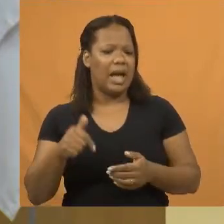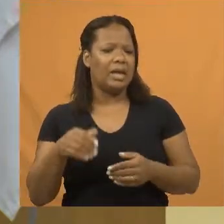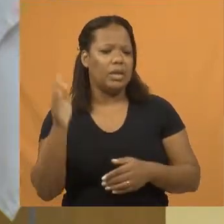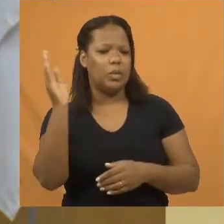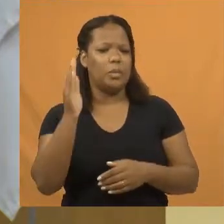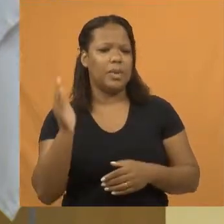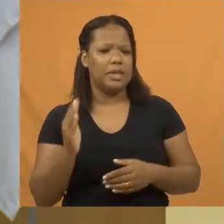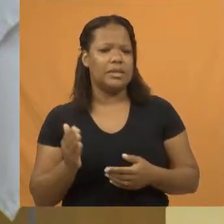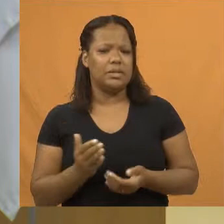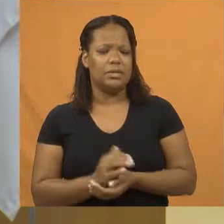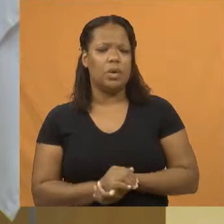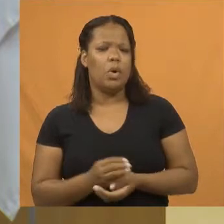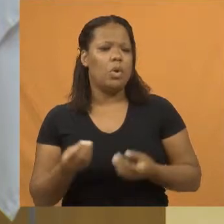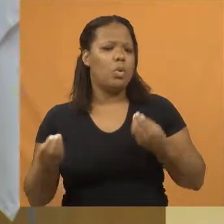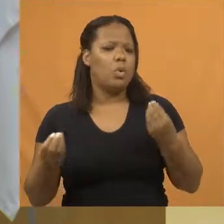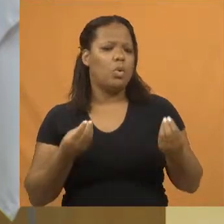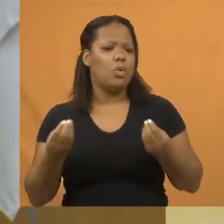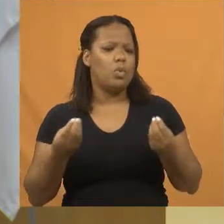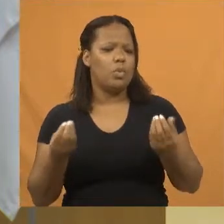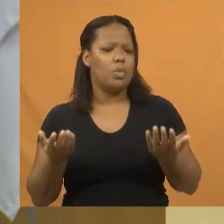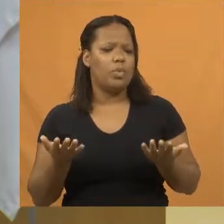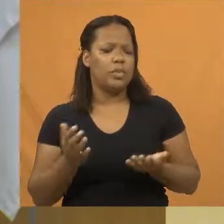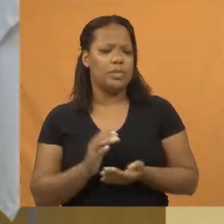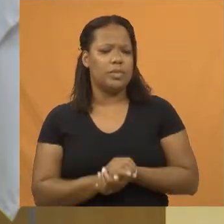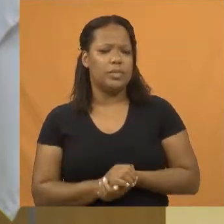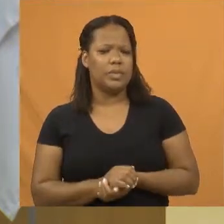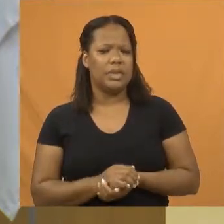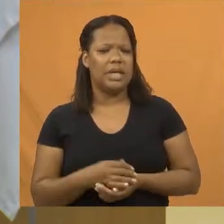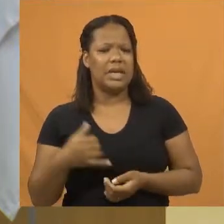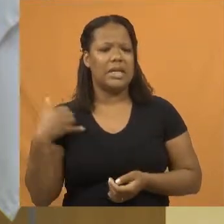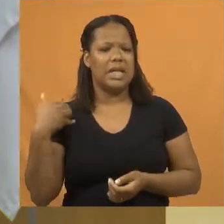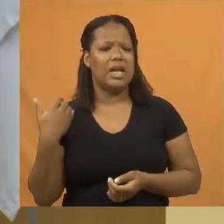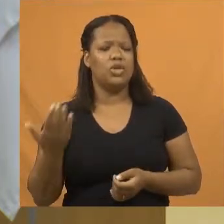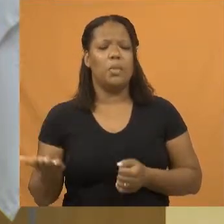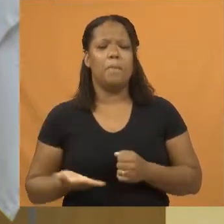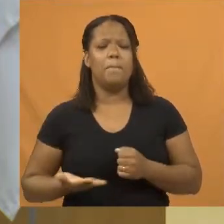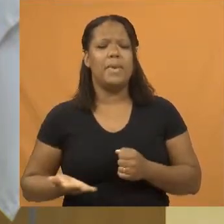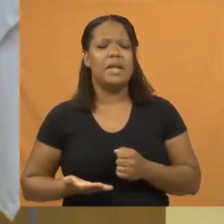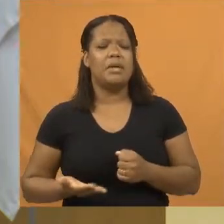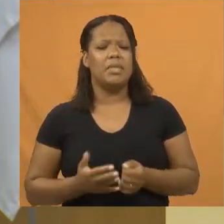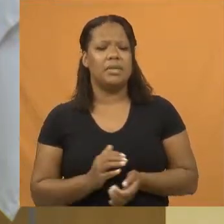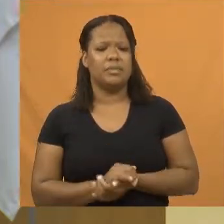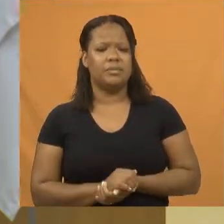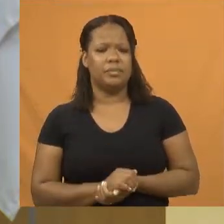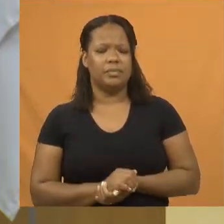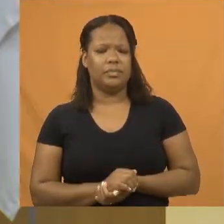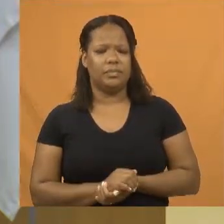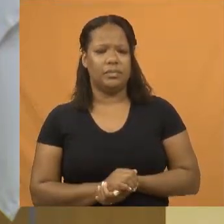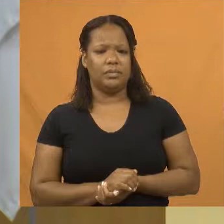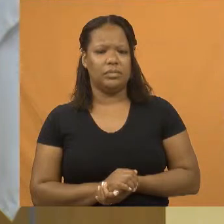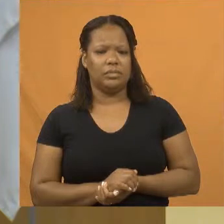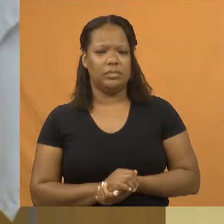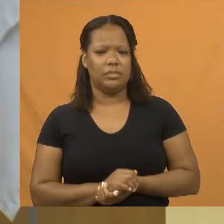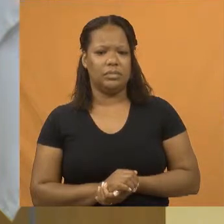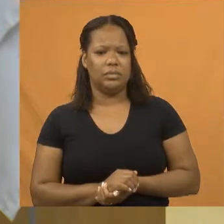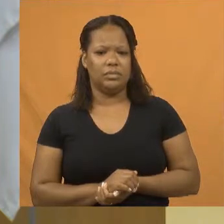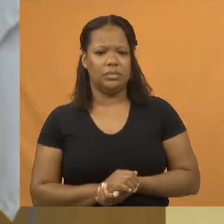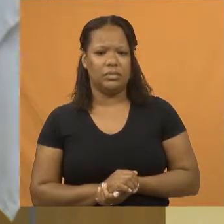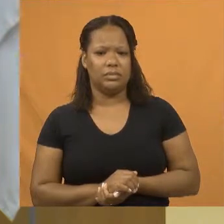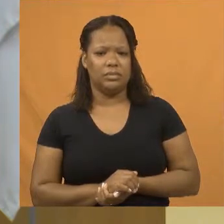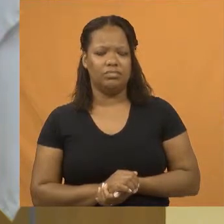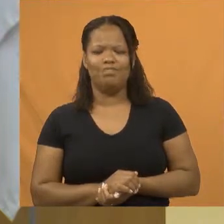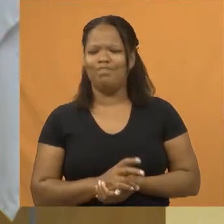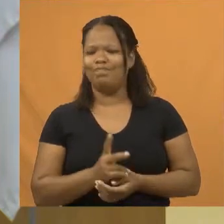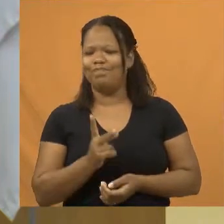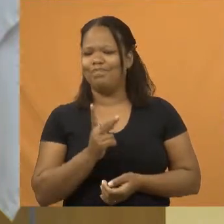nosso Brasil. Agora, como nós vamos exigir ter essa idade mínima? Eu acho isso, para falar bem a verdade,